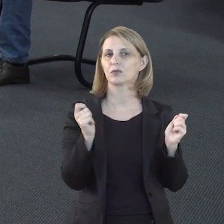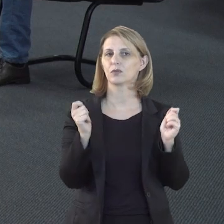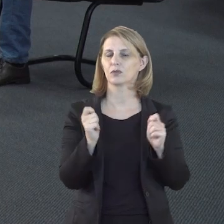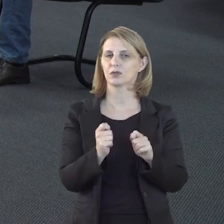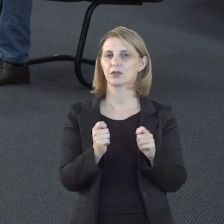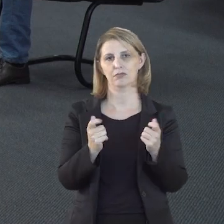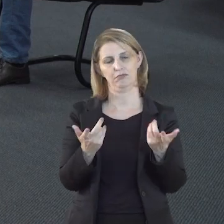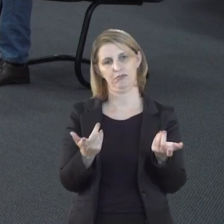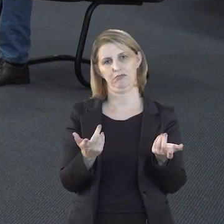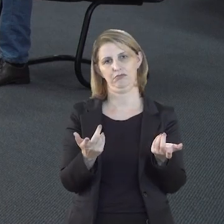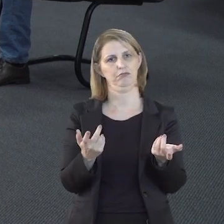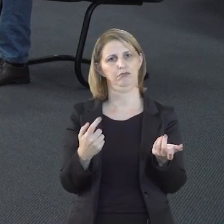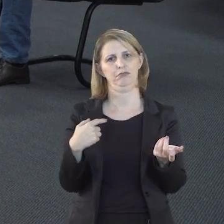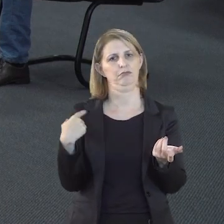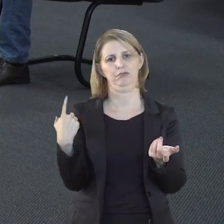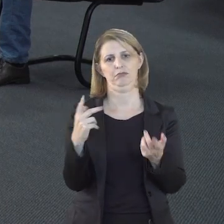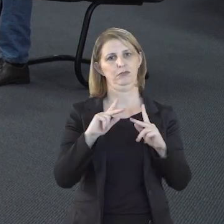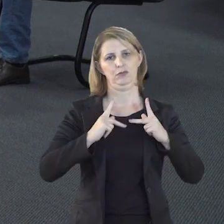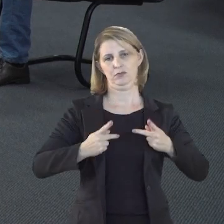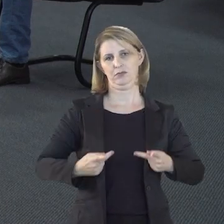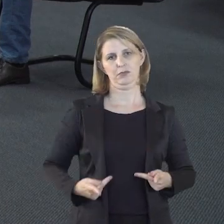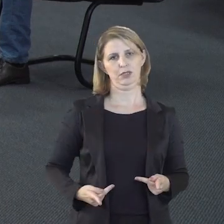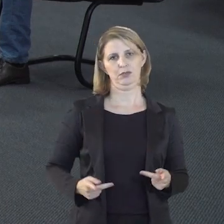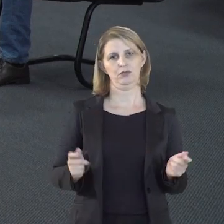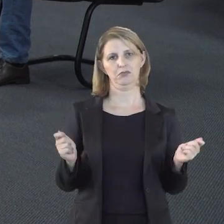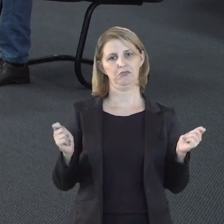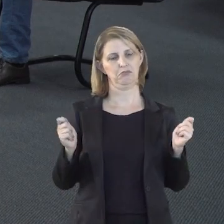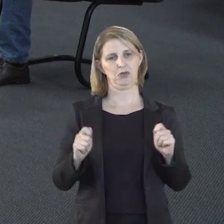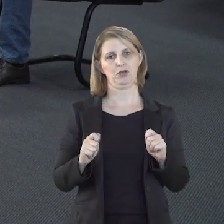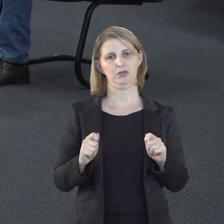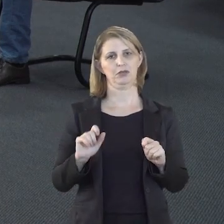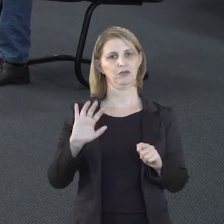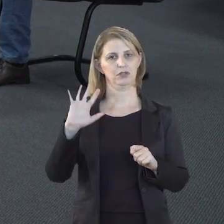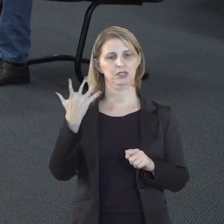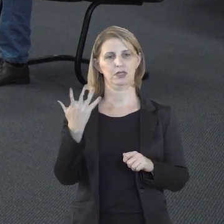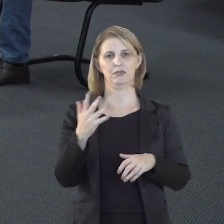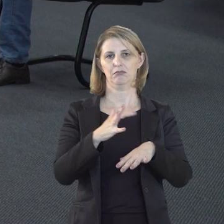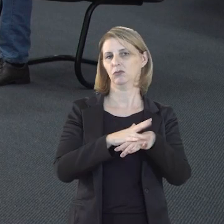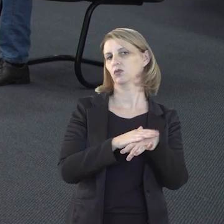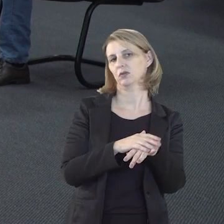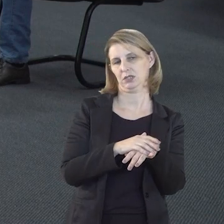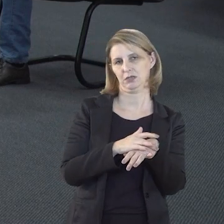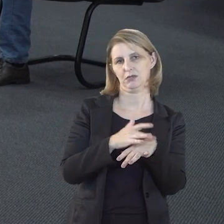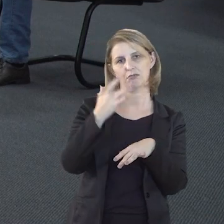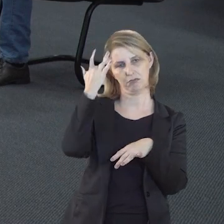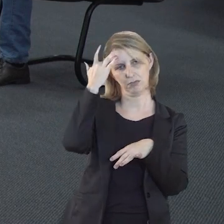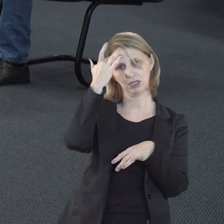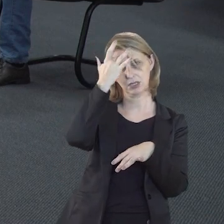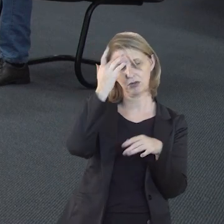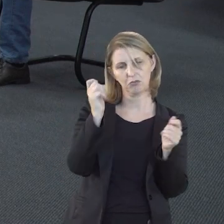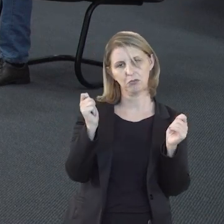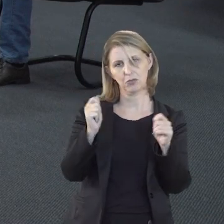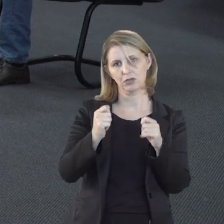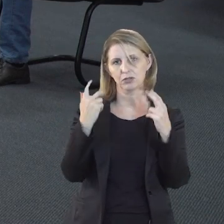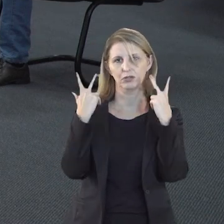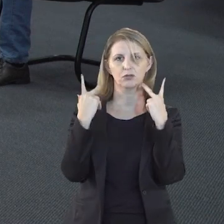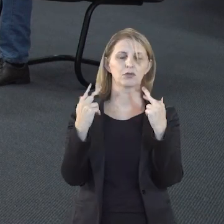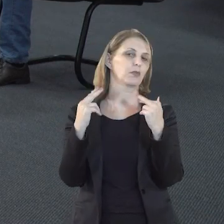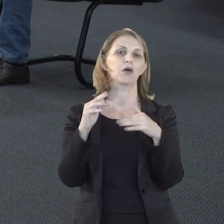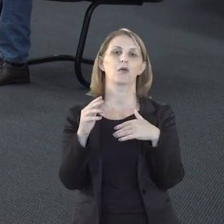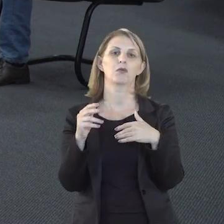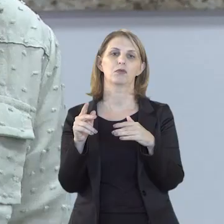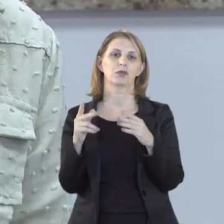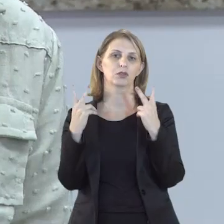que todos nós podemos ter. Todos nós estamos supostos, né, expostos a ter